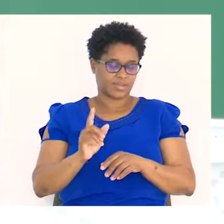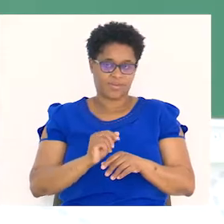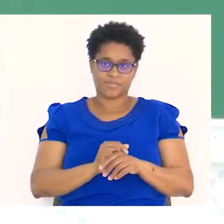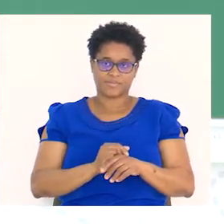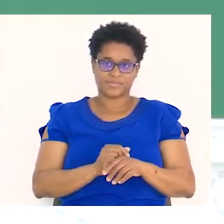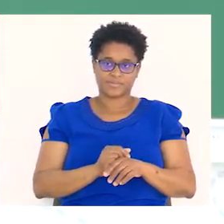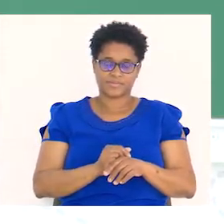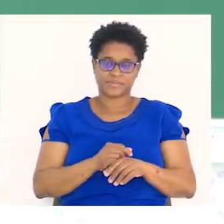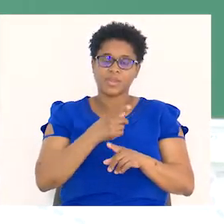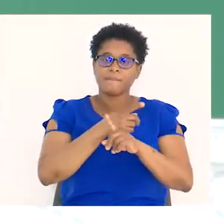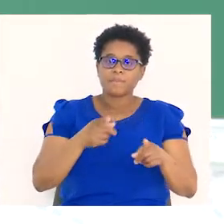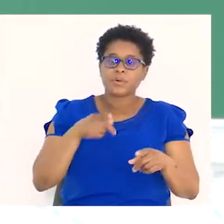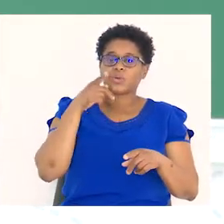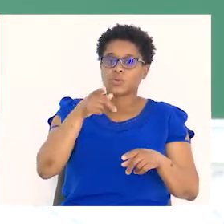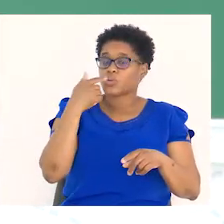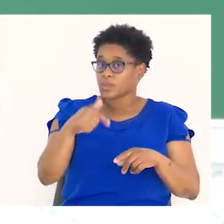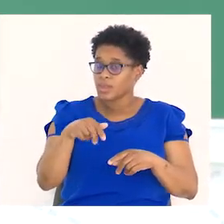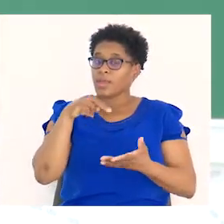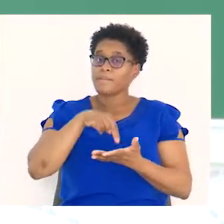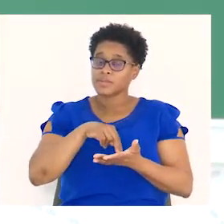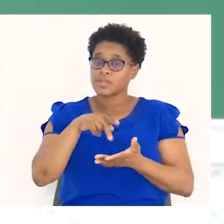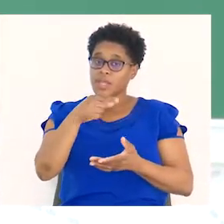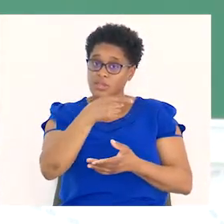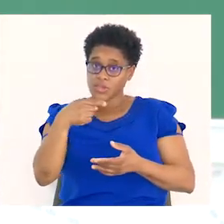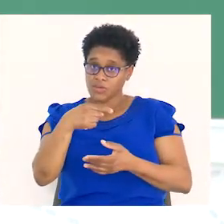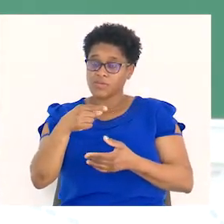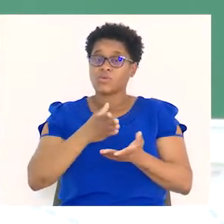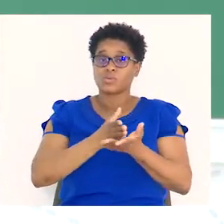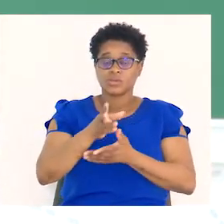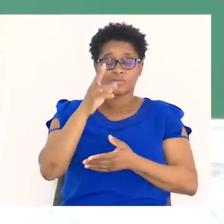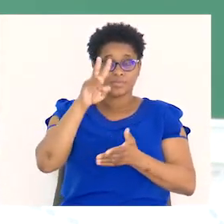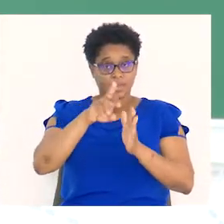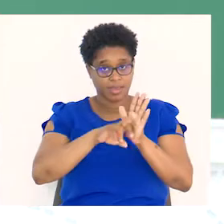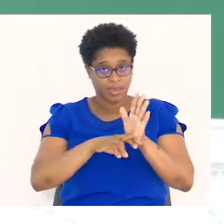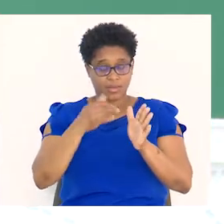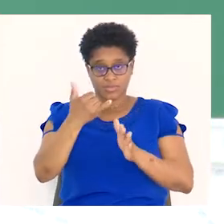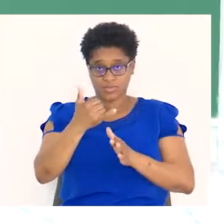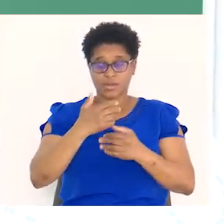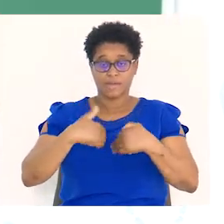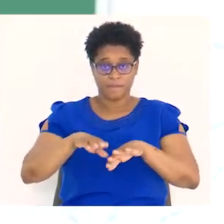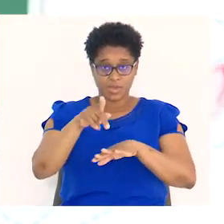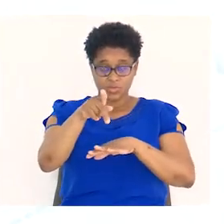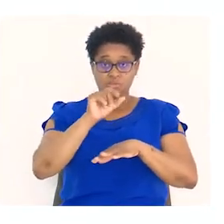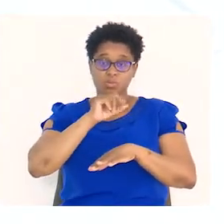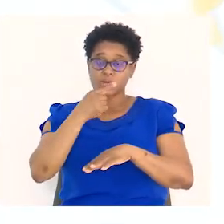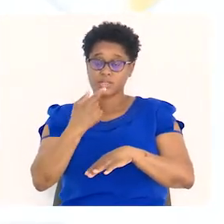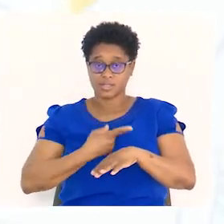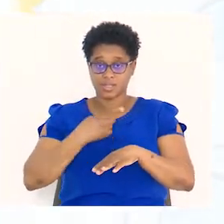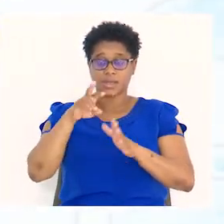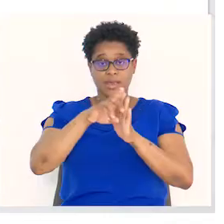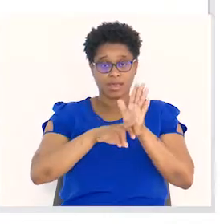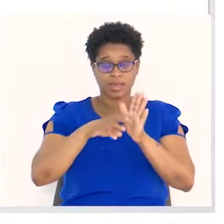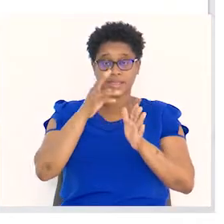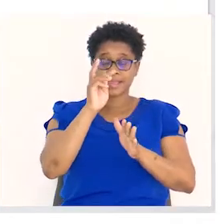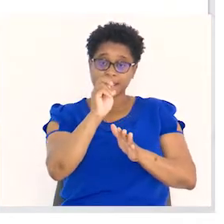Porque tu tens a presença do hífen. Então continuas na regra 2. Mas tu podes ter ainda a regra